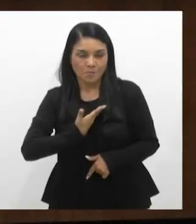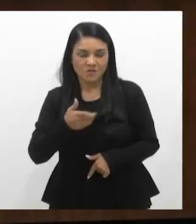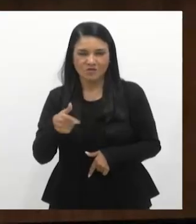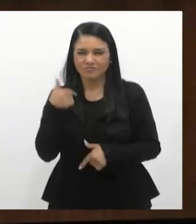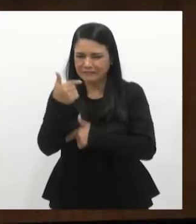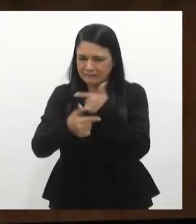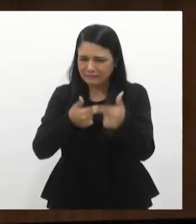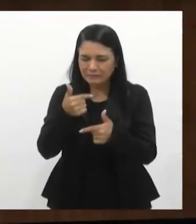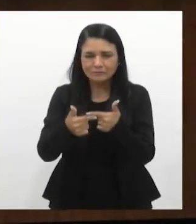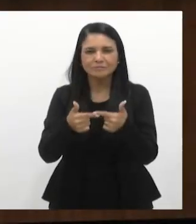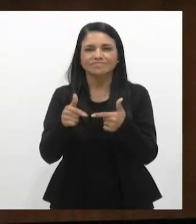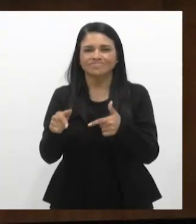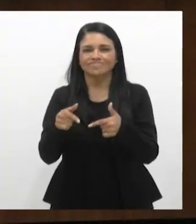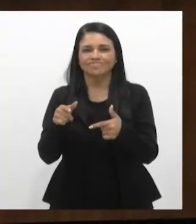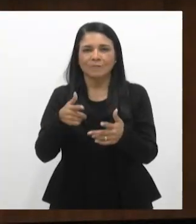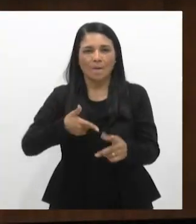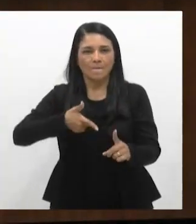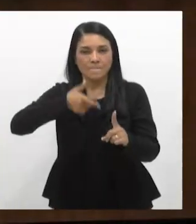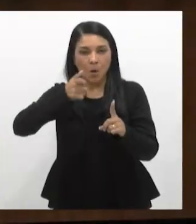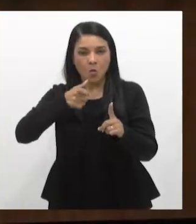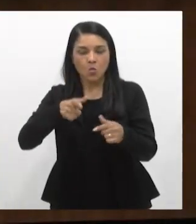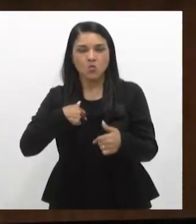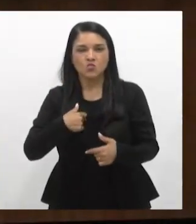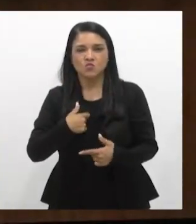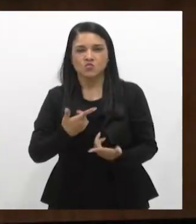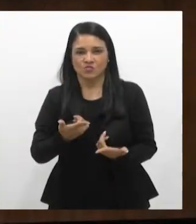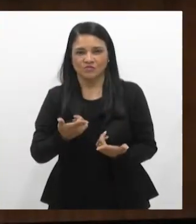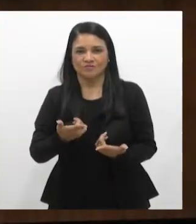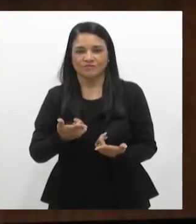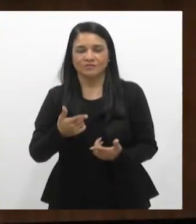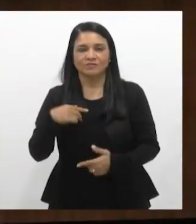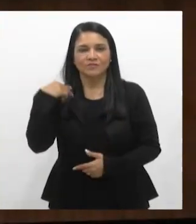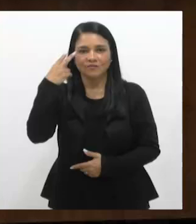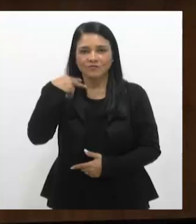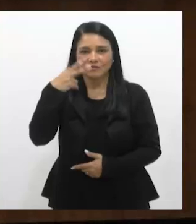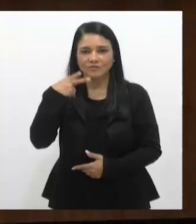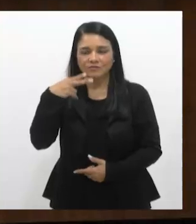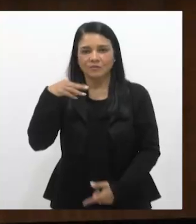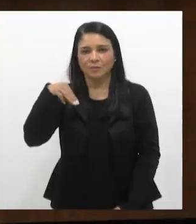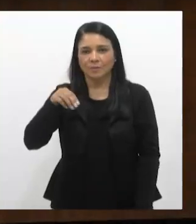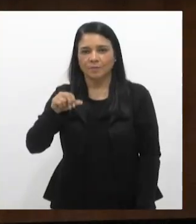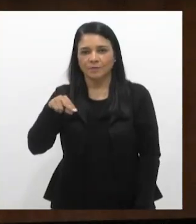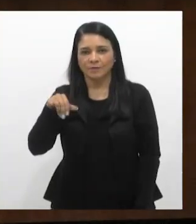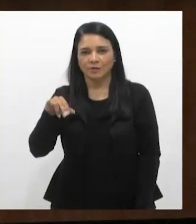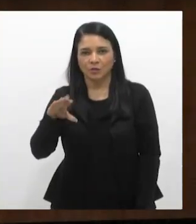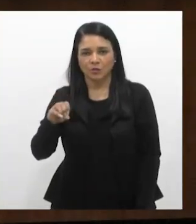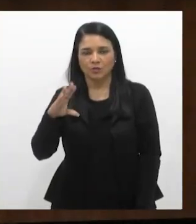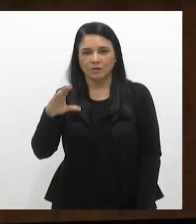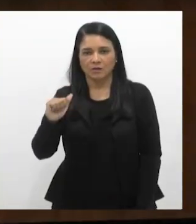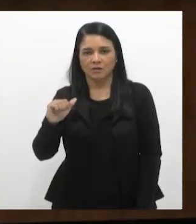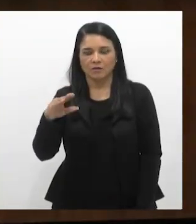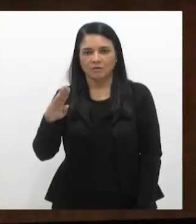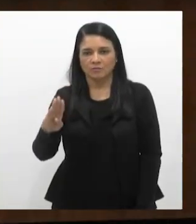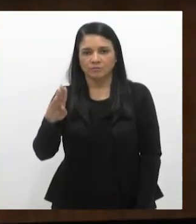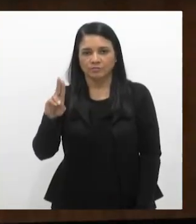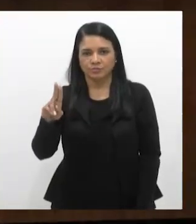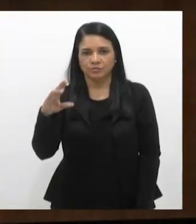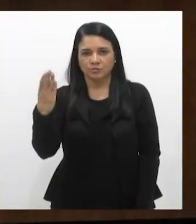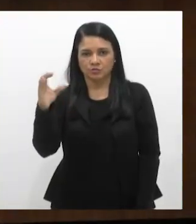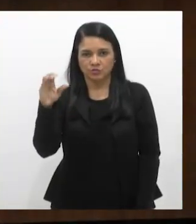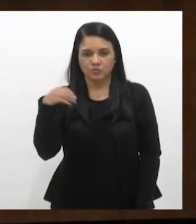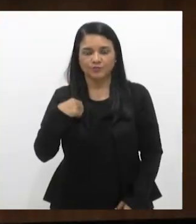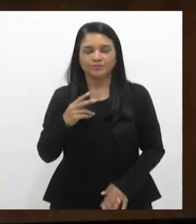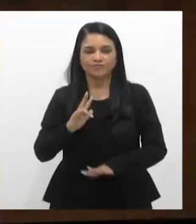trabalhador. Foi assassinado covardemente trabalhando, o vereador Maninho de Cabuçu. E hoje eu usei a tribuna